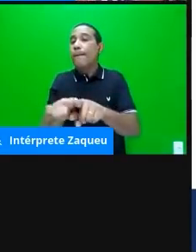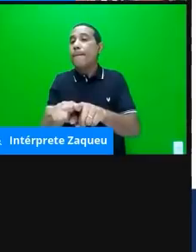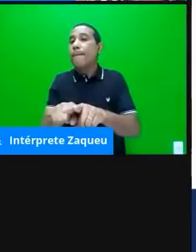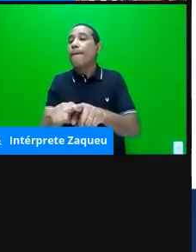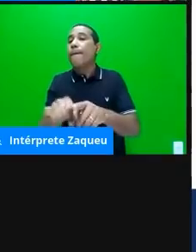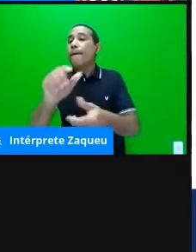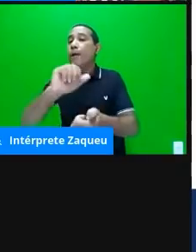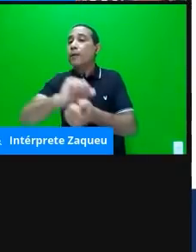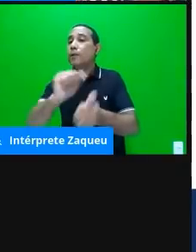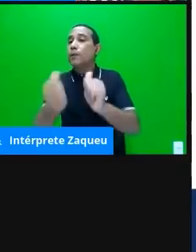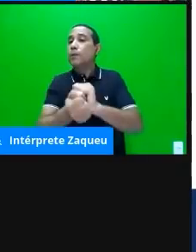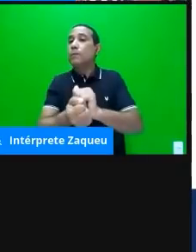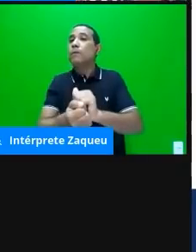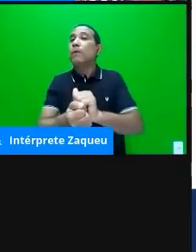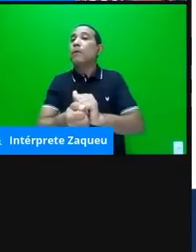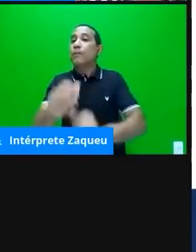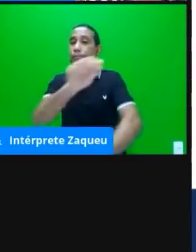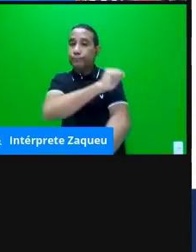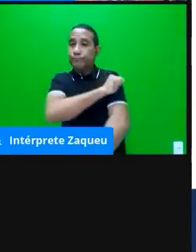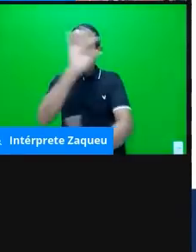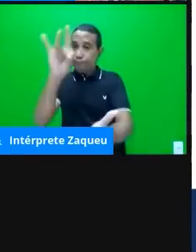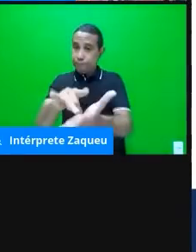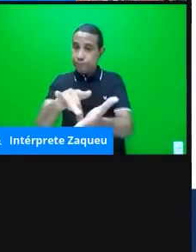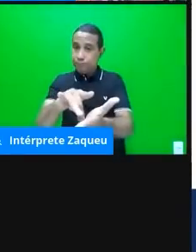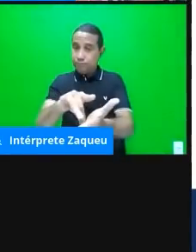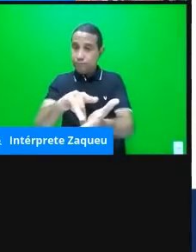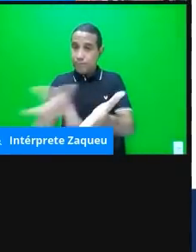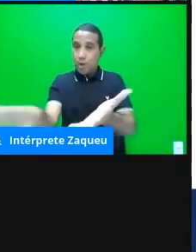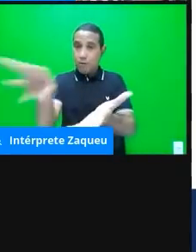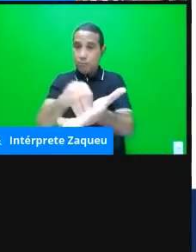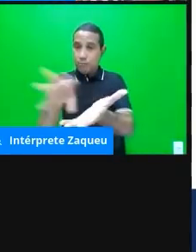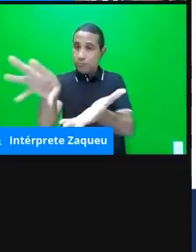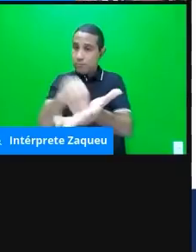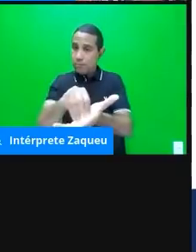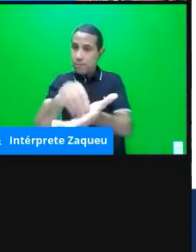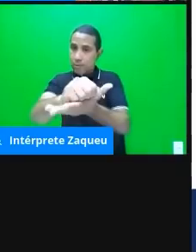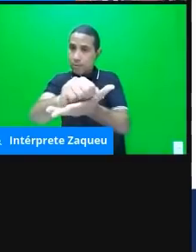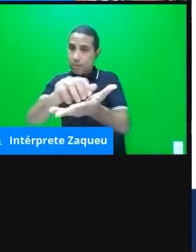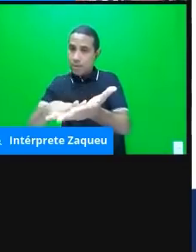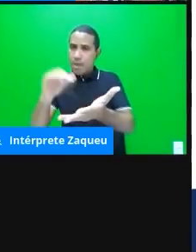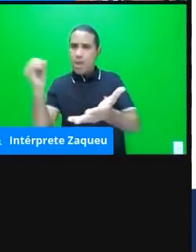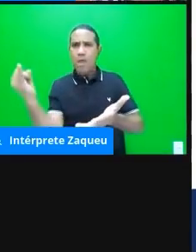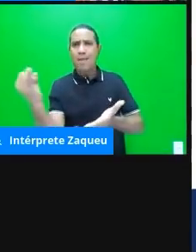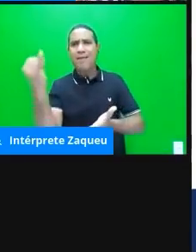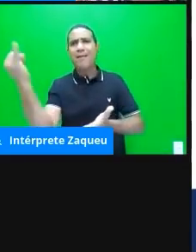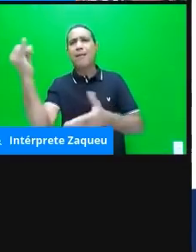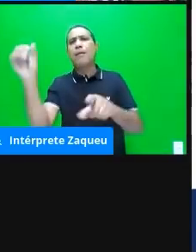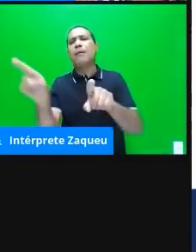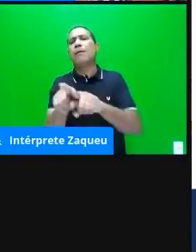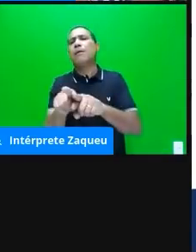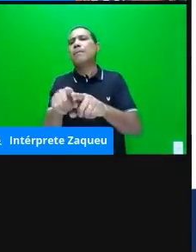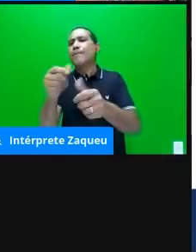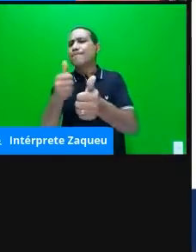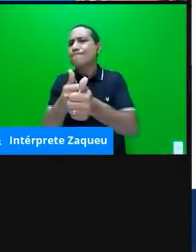Os registros das atividades, professores, serão importantes para o acompanhamento escolar